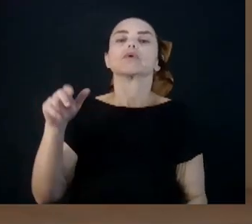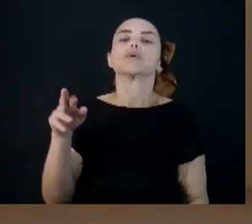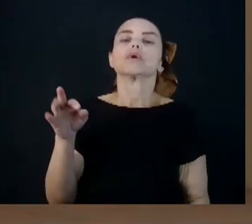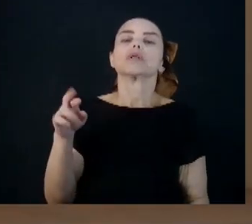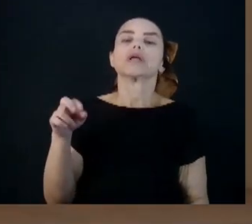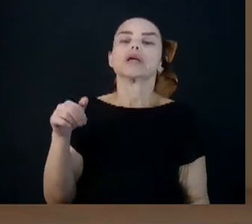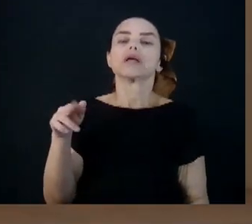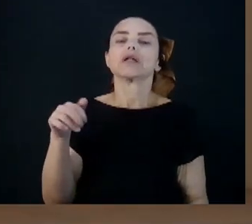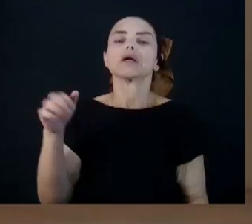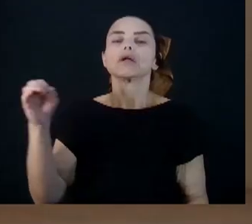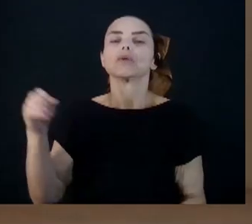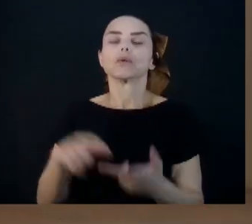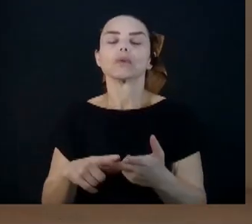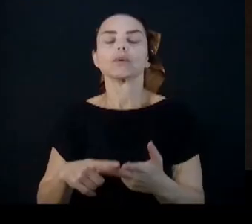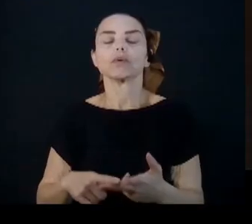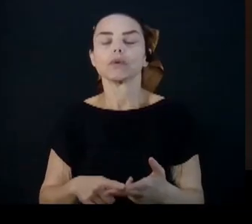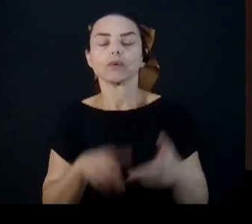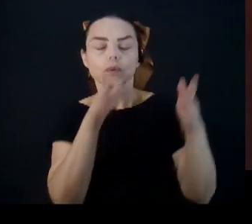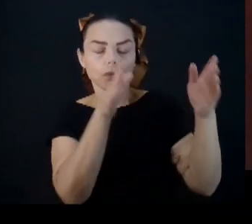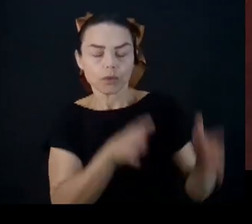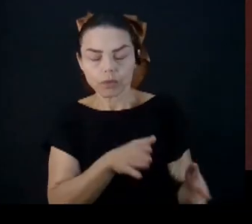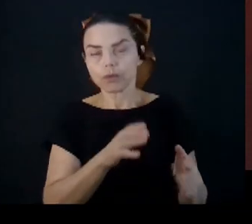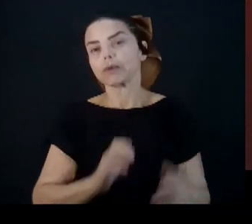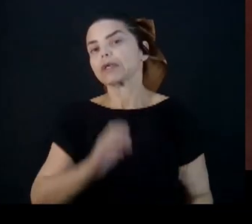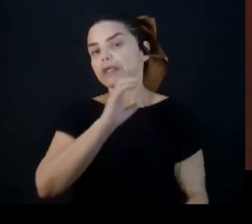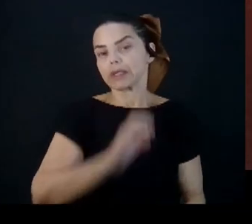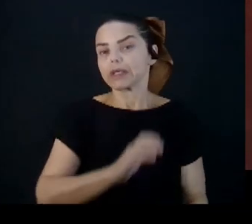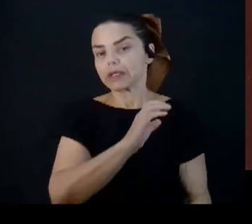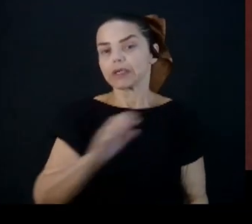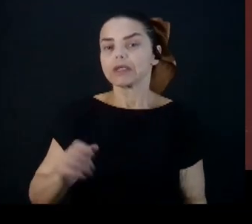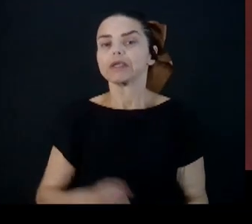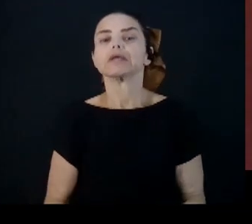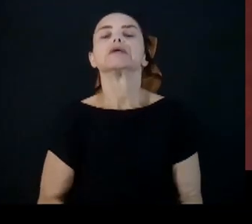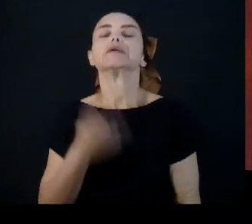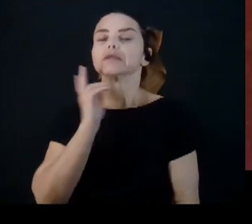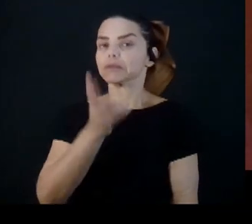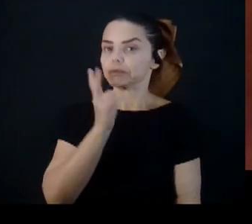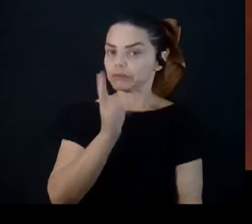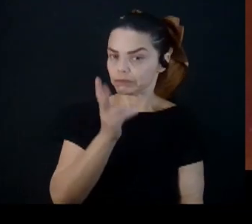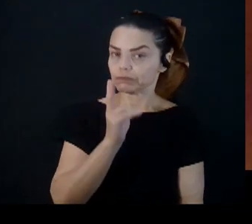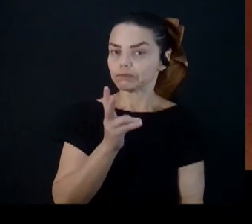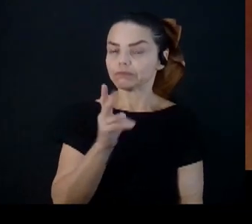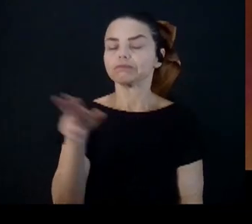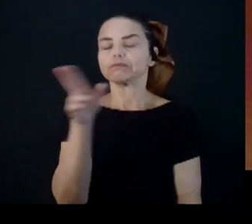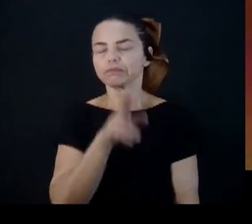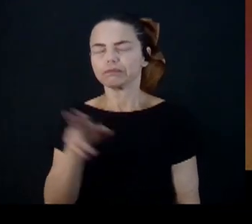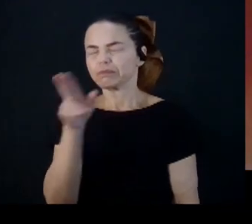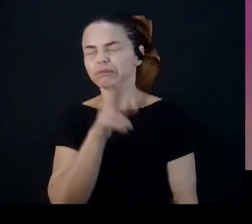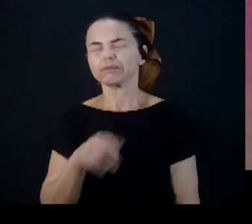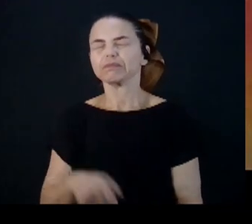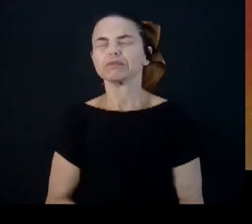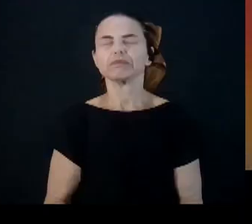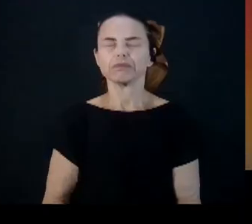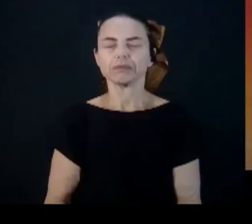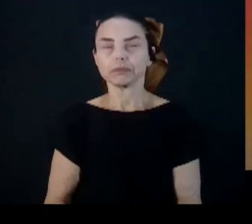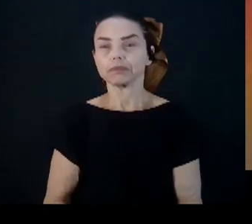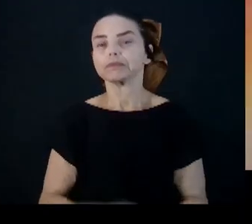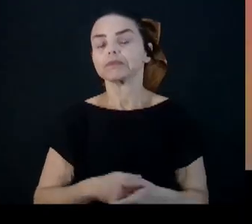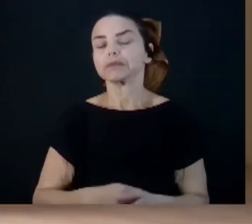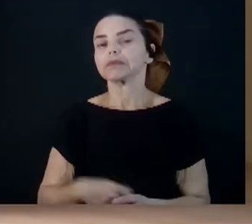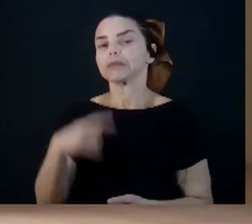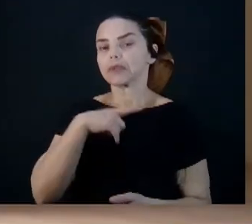do outro lado os católicos. O cemitério continua ativo, né? A gente tem